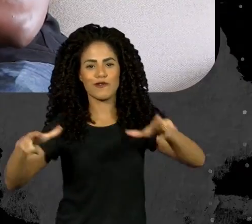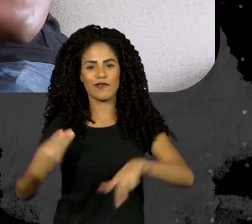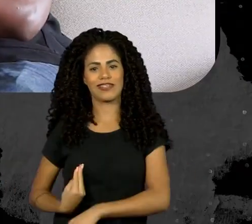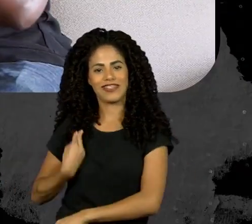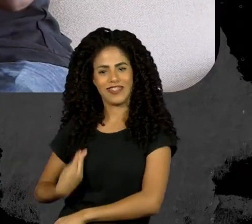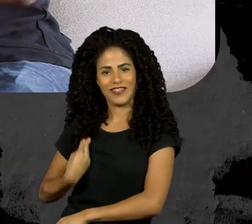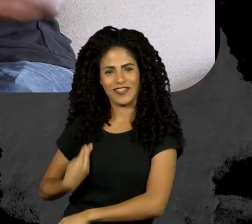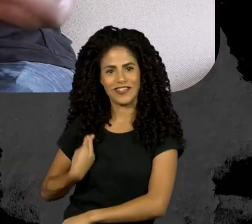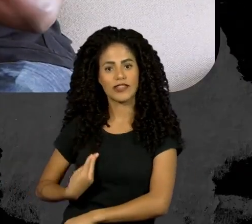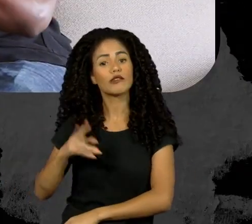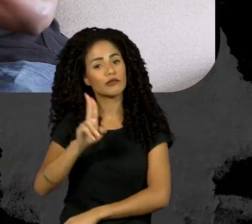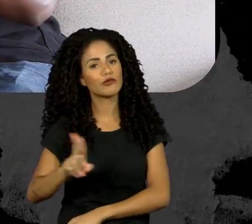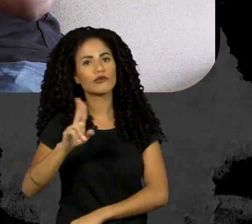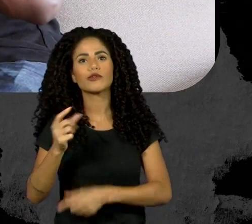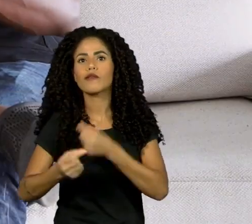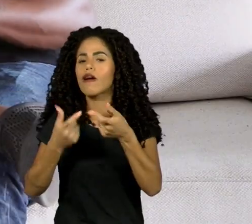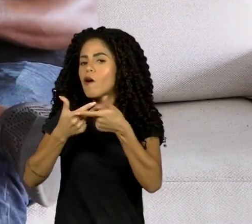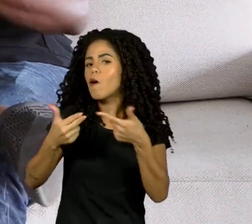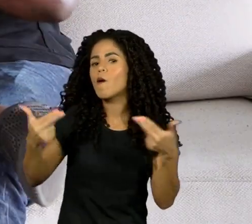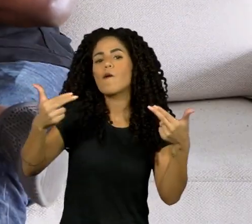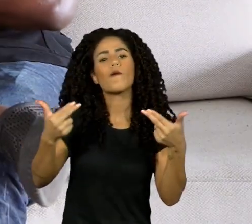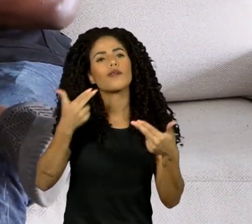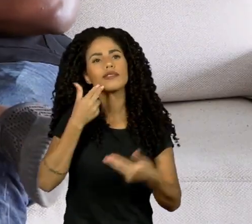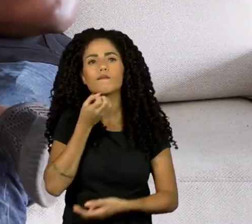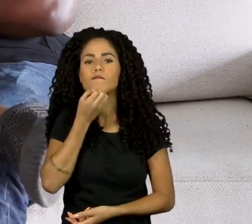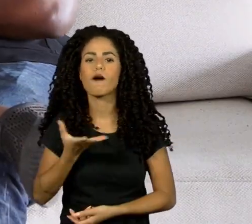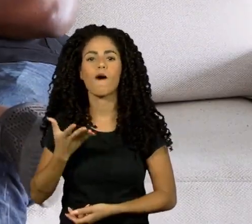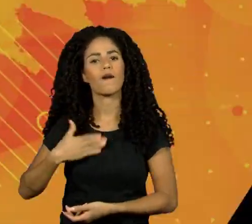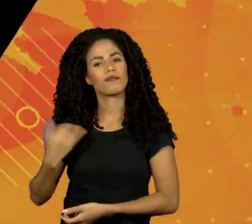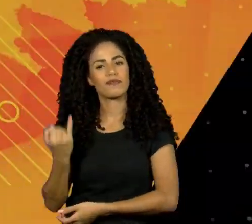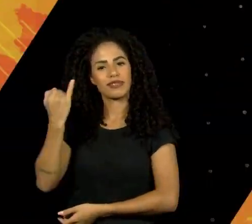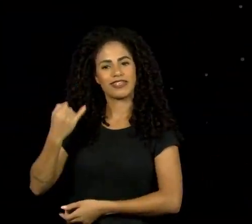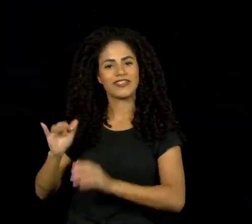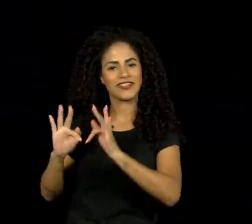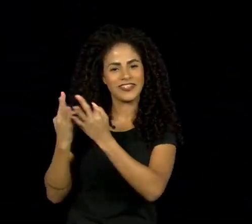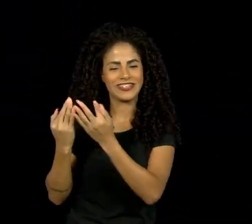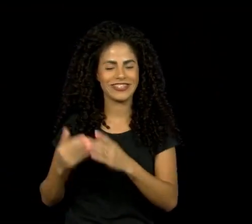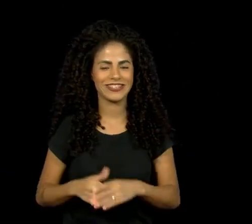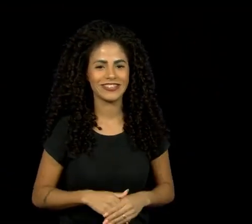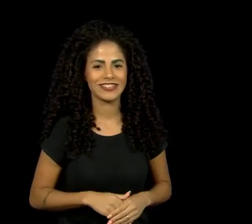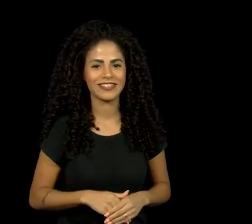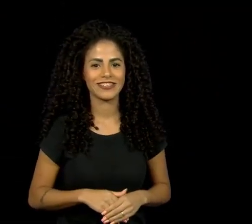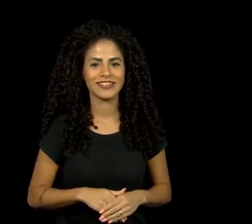termo milionário numa coisa mais nossa cara.